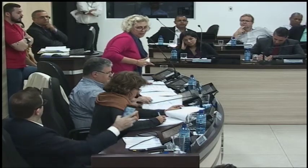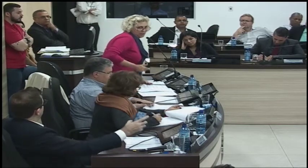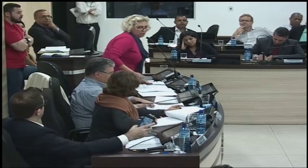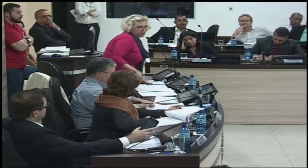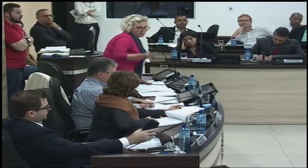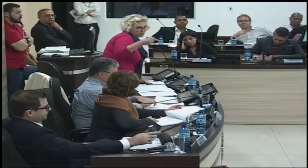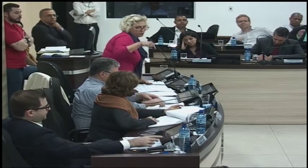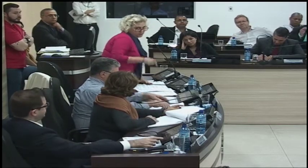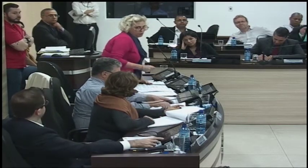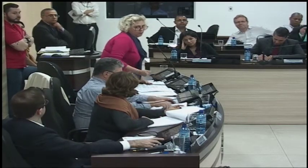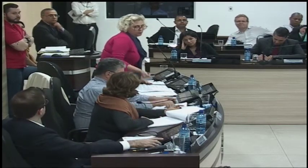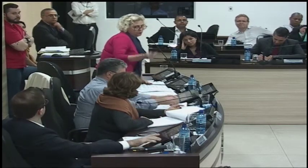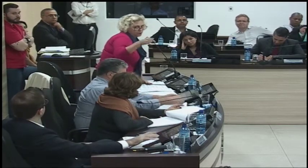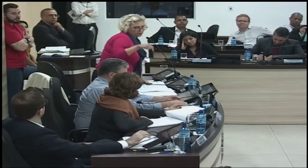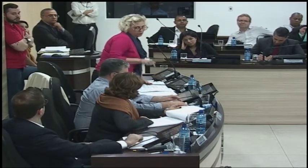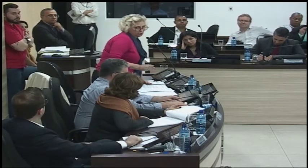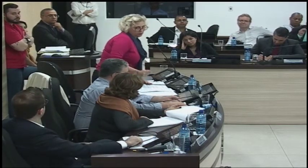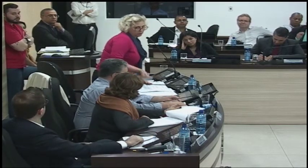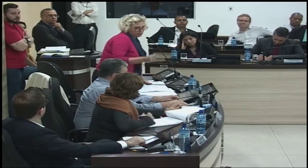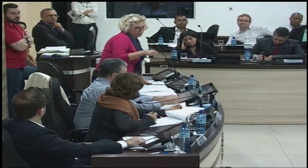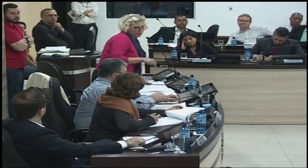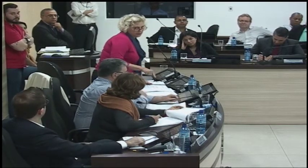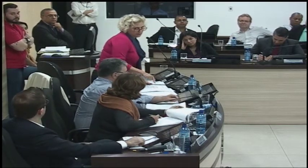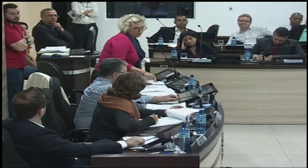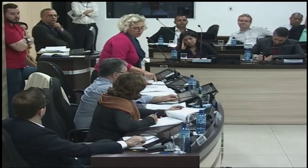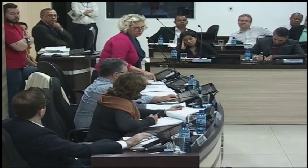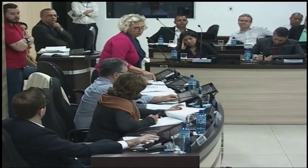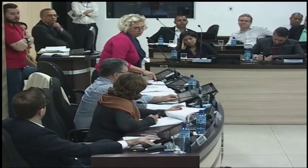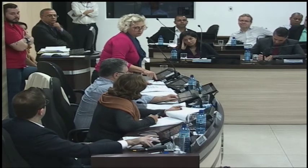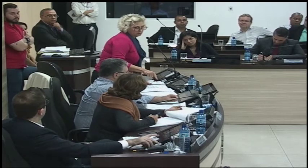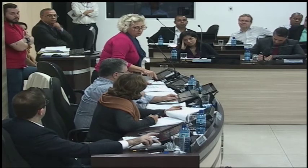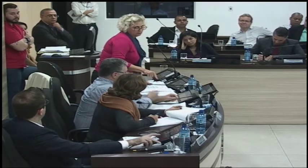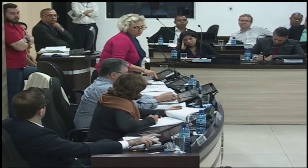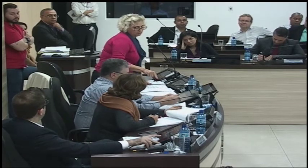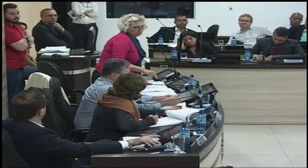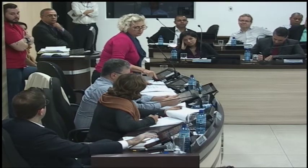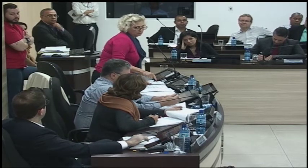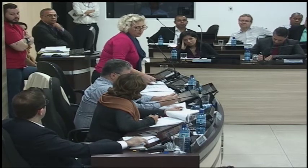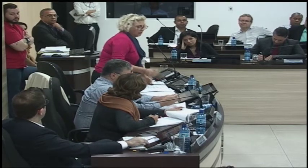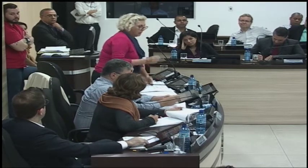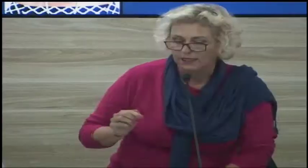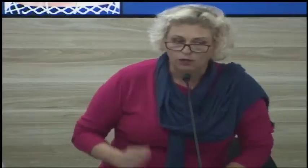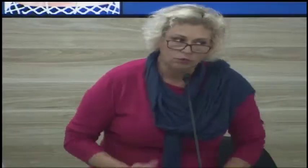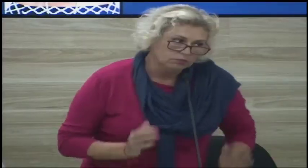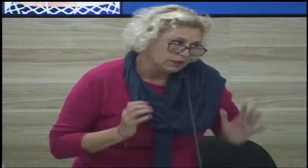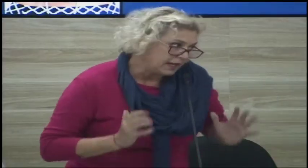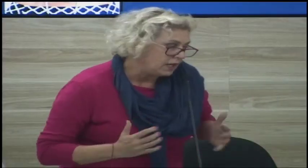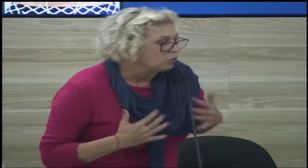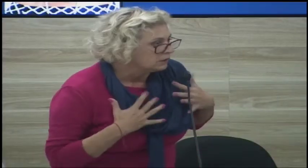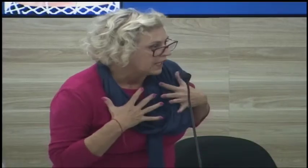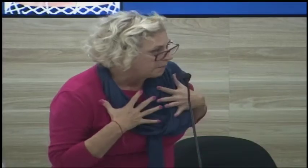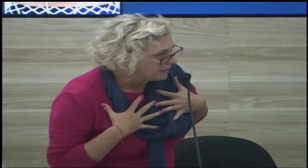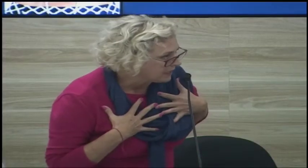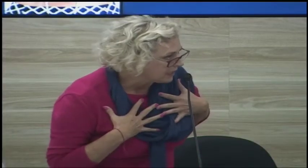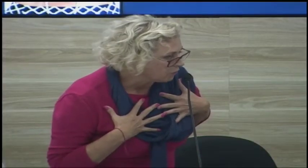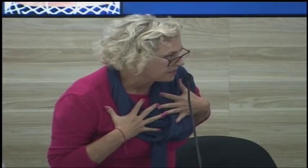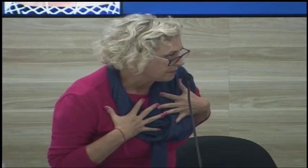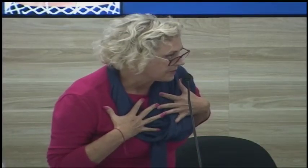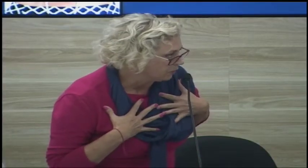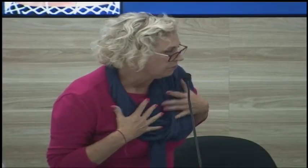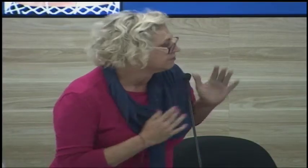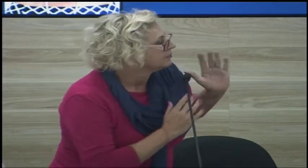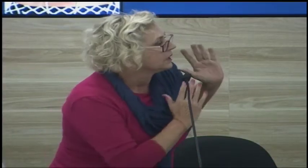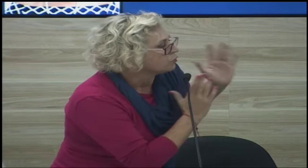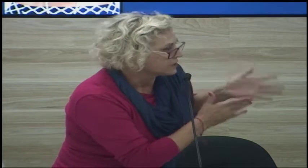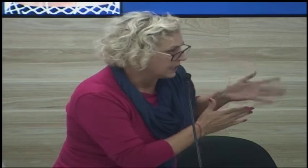à lei porque essa moção a propositura oficial da câmara e não creio na minha concepção